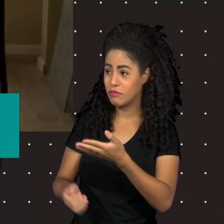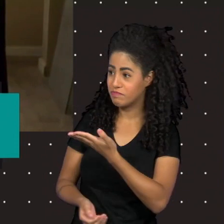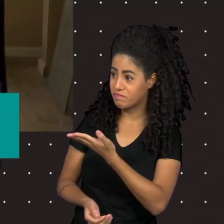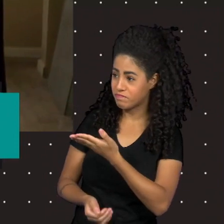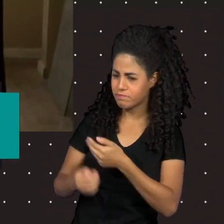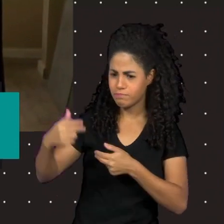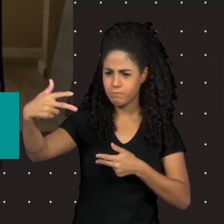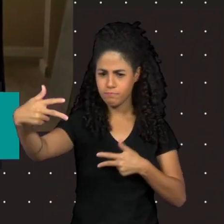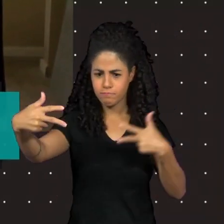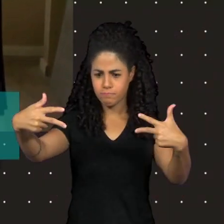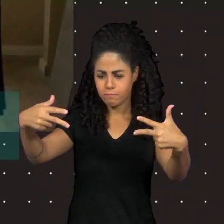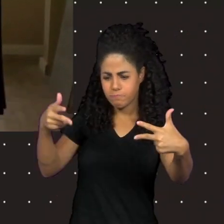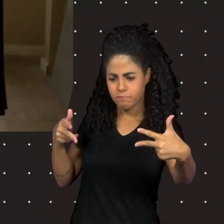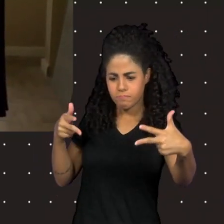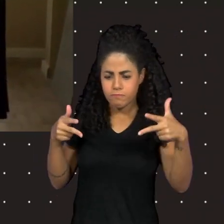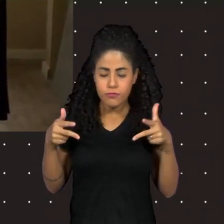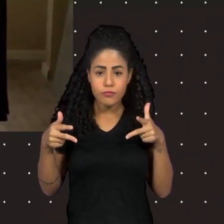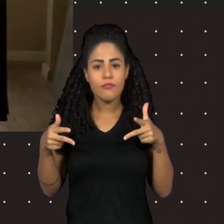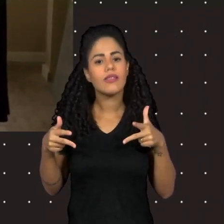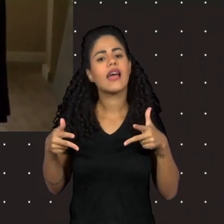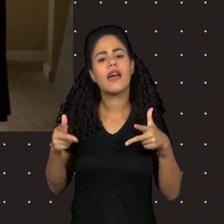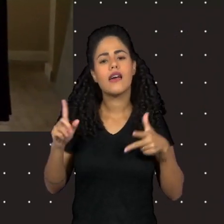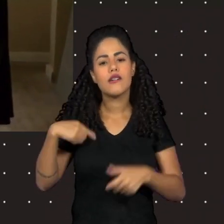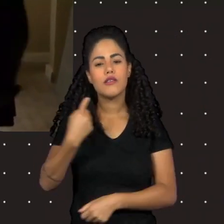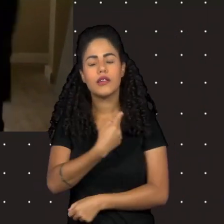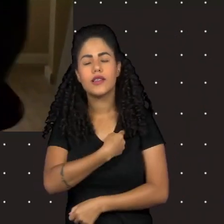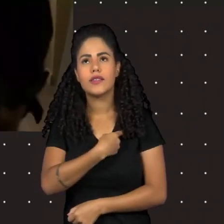set, deixou assim